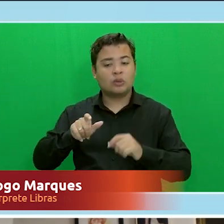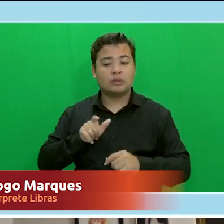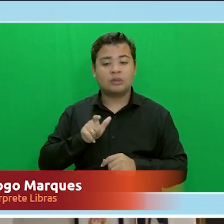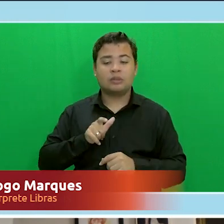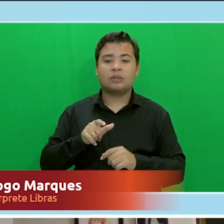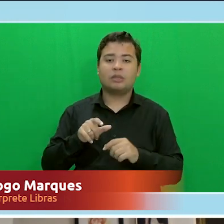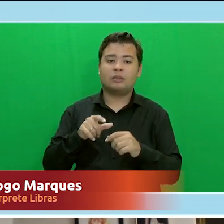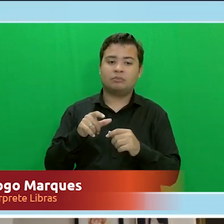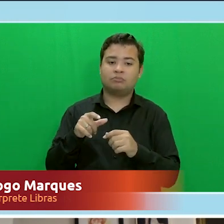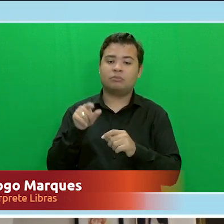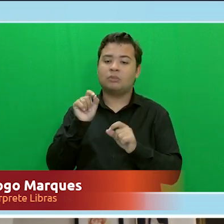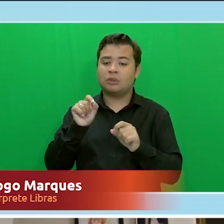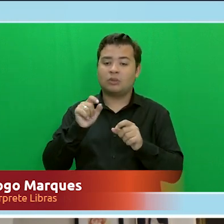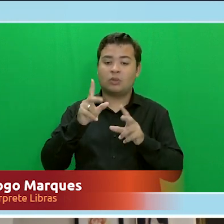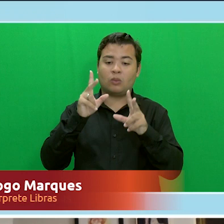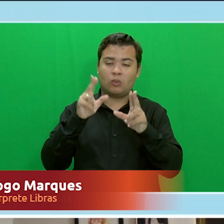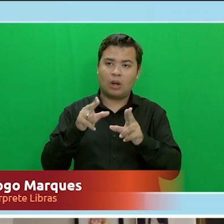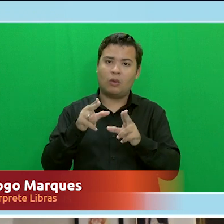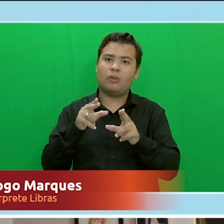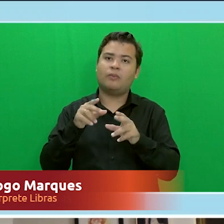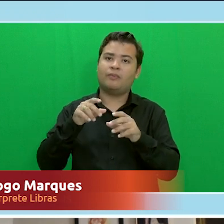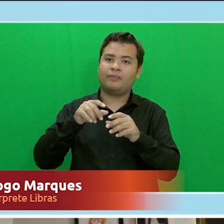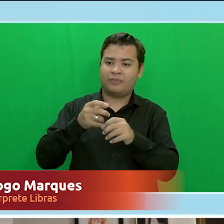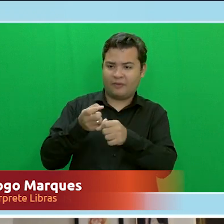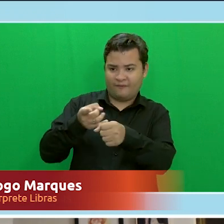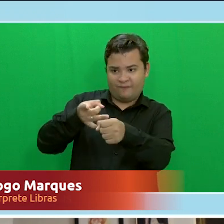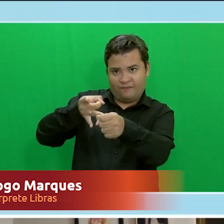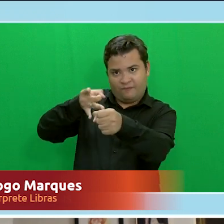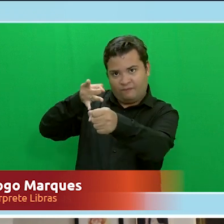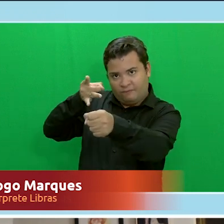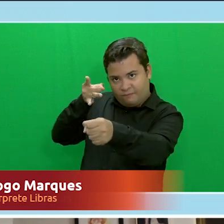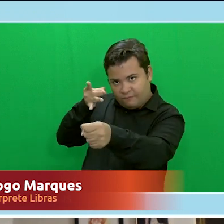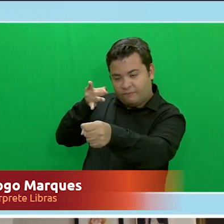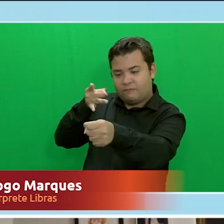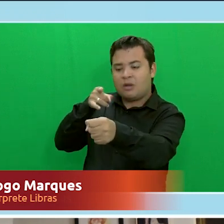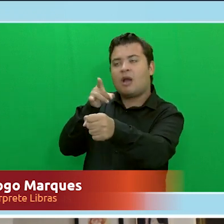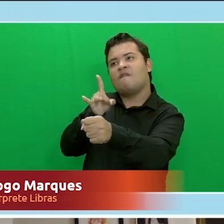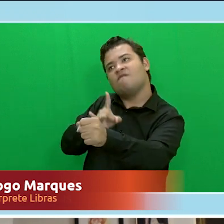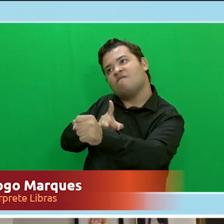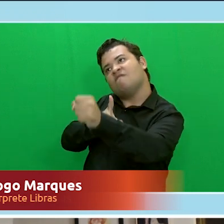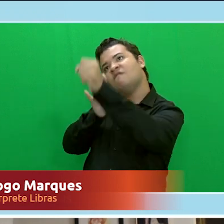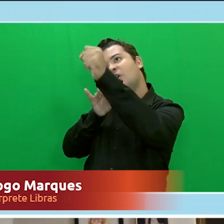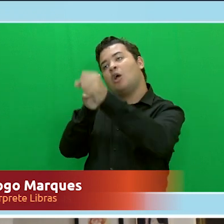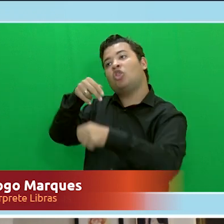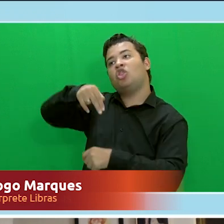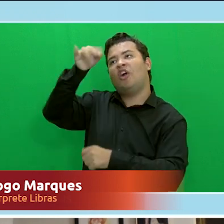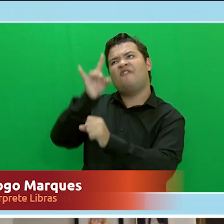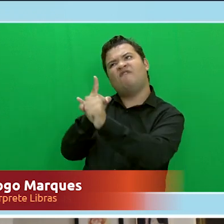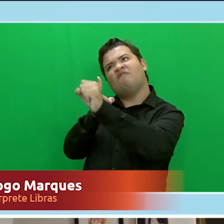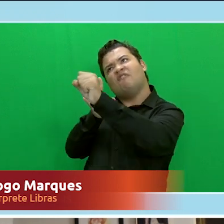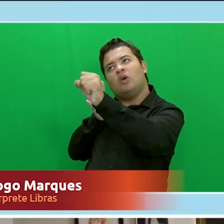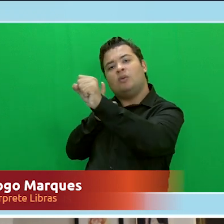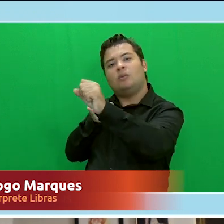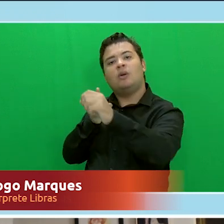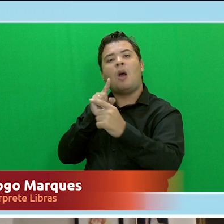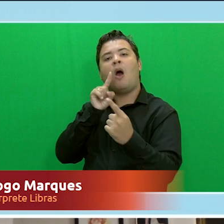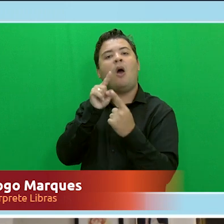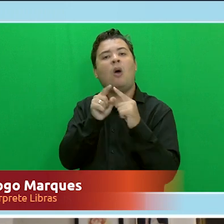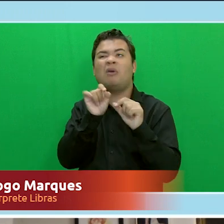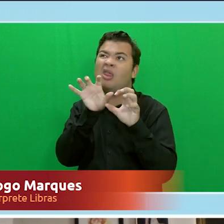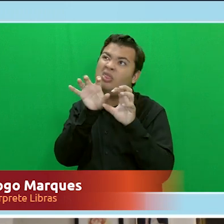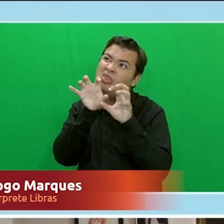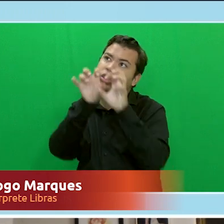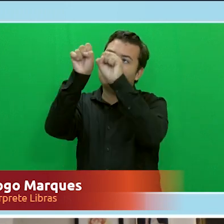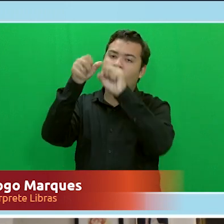o arco e uma flecha apontando para o norte, que é justamente a ocupação